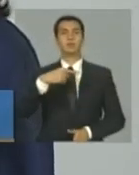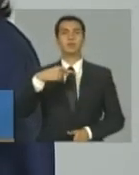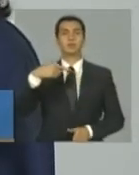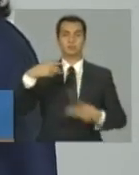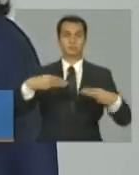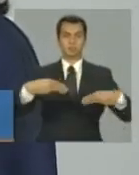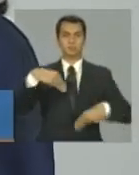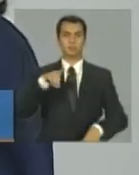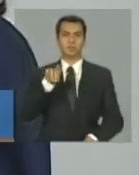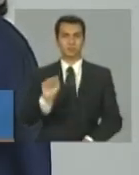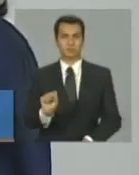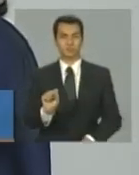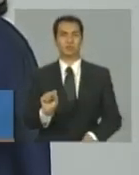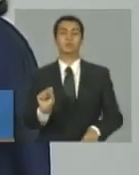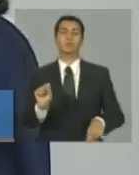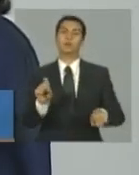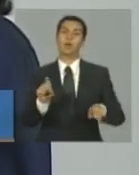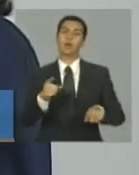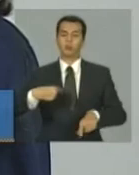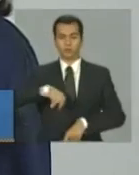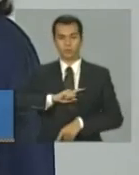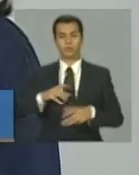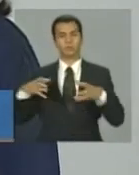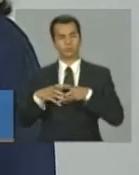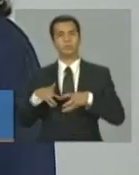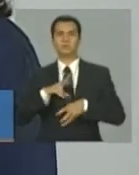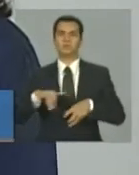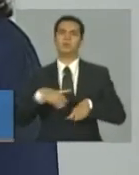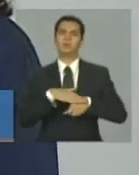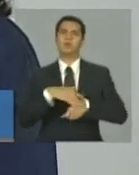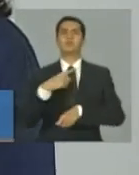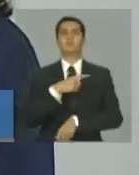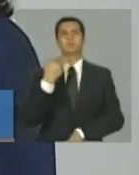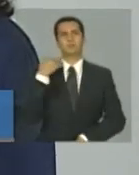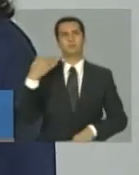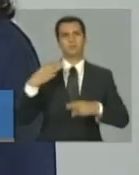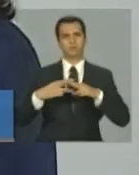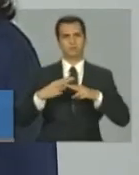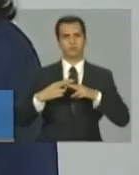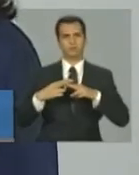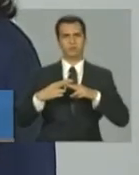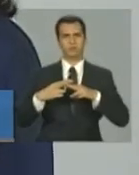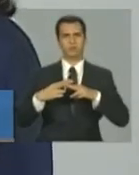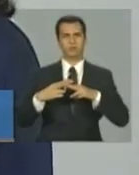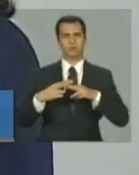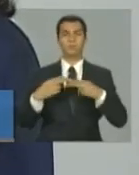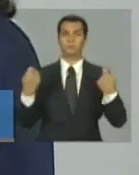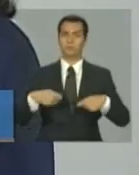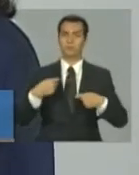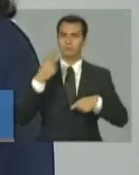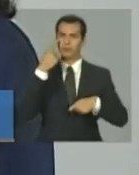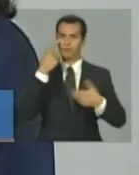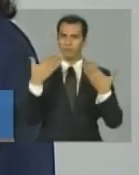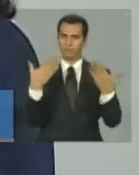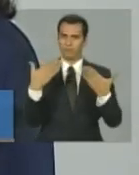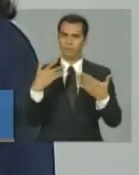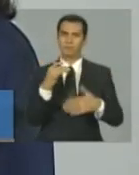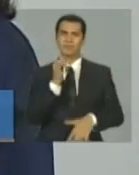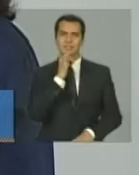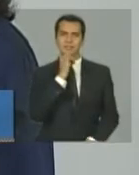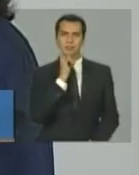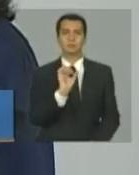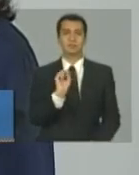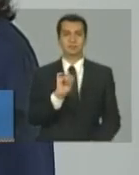O saneamento do dessa situação Lembrando que tem que fazer uma distinção Zinho por exemplo se tiver